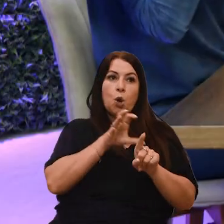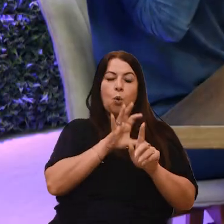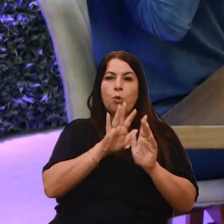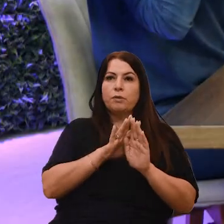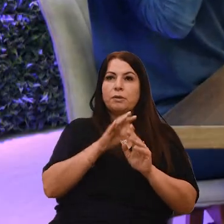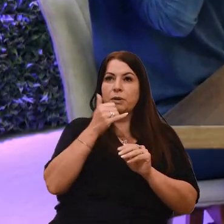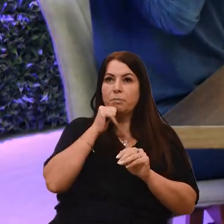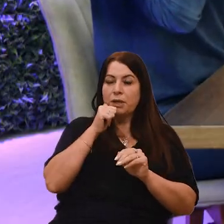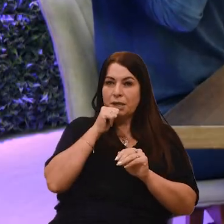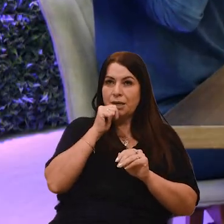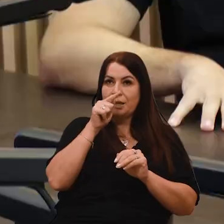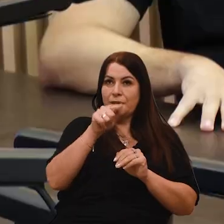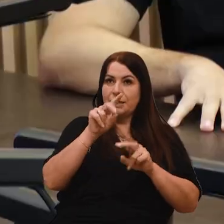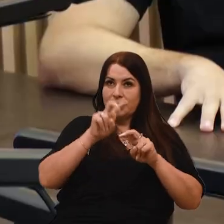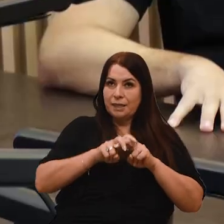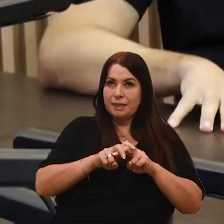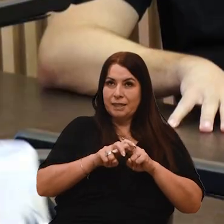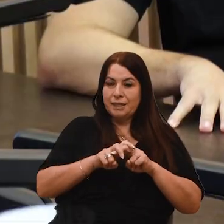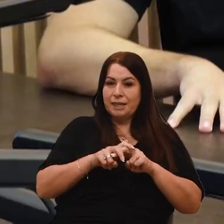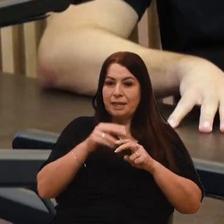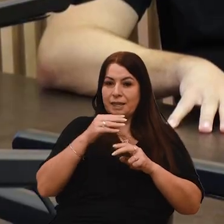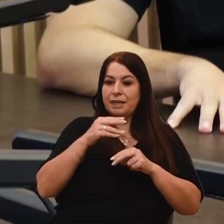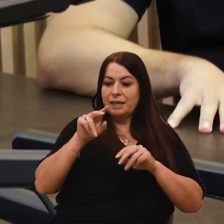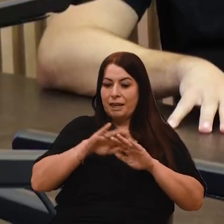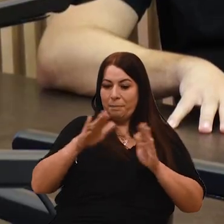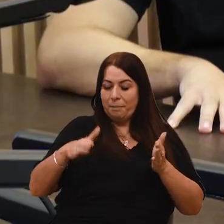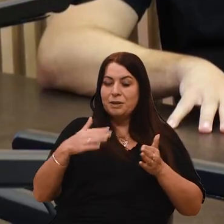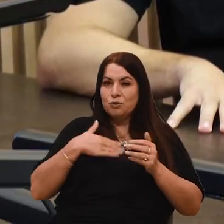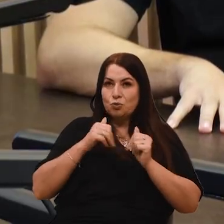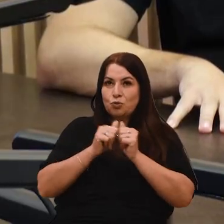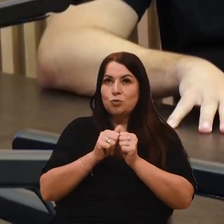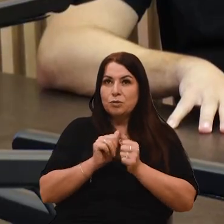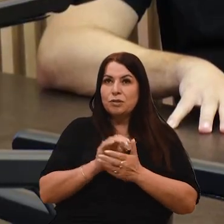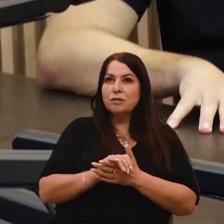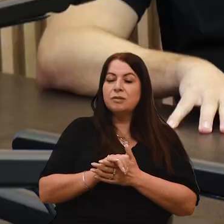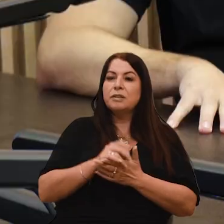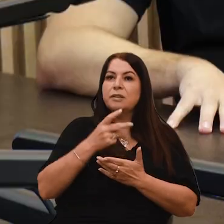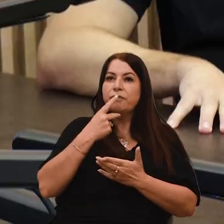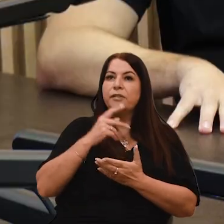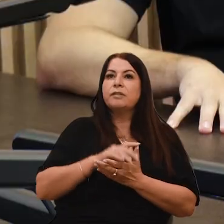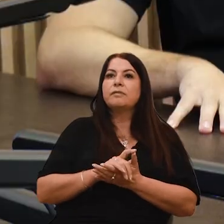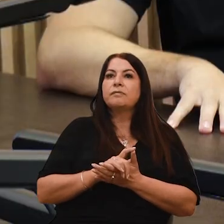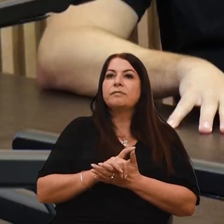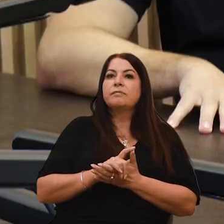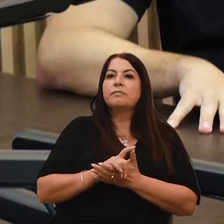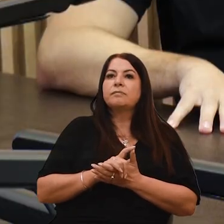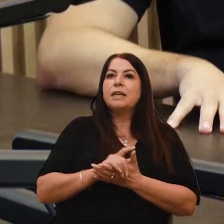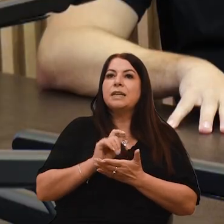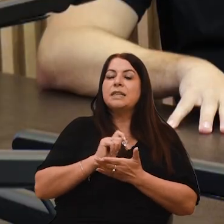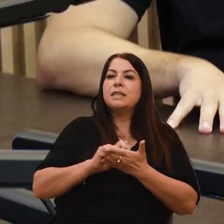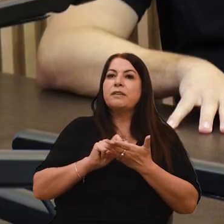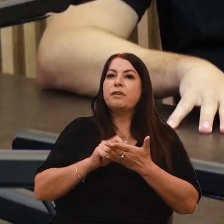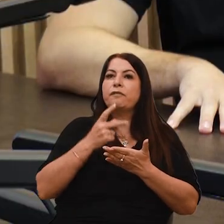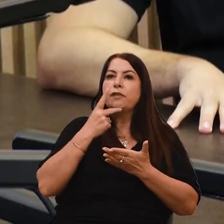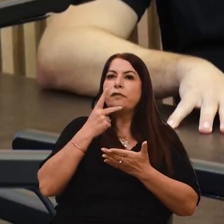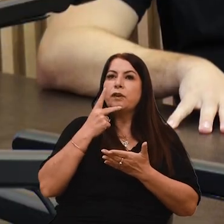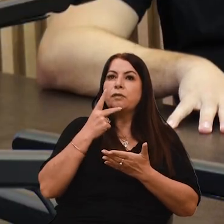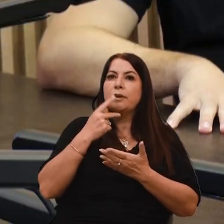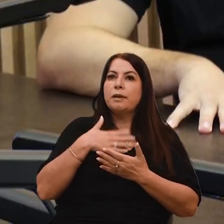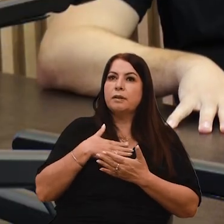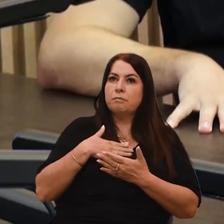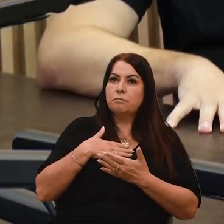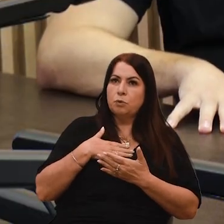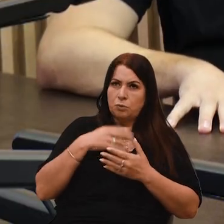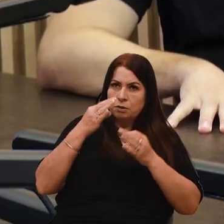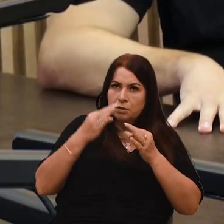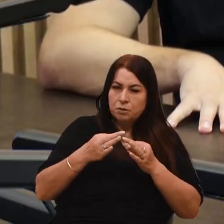E uma menina que estava sentada casualmente na minha mesa, ela falou, ela escreveu e daí ela falou, eu disse para ela, tu